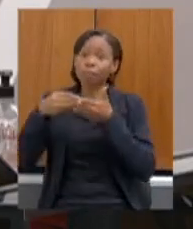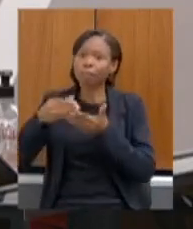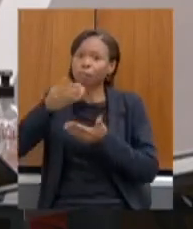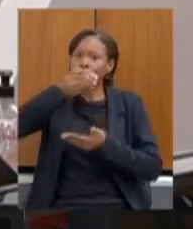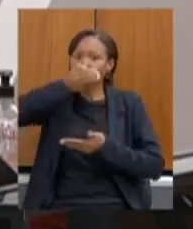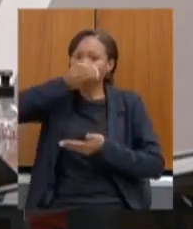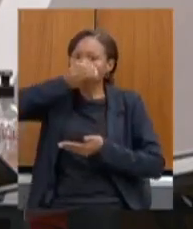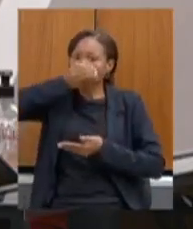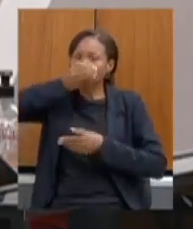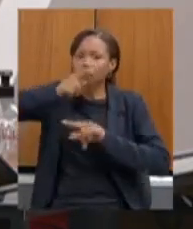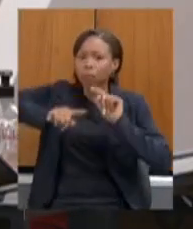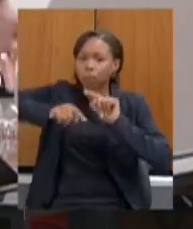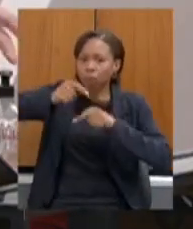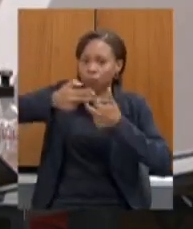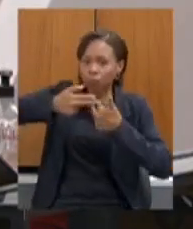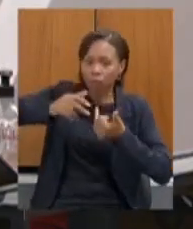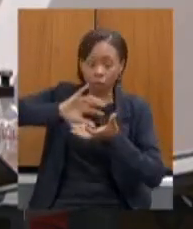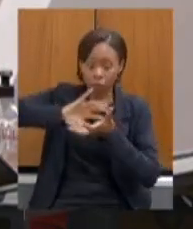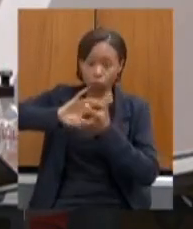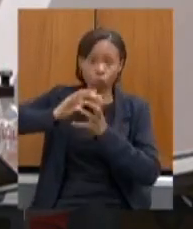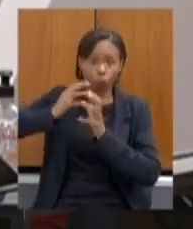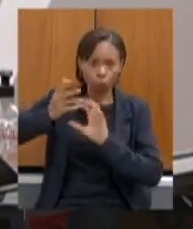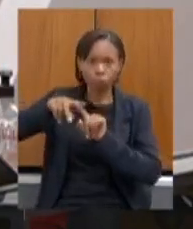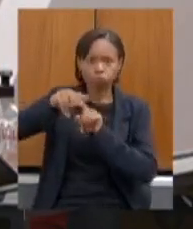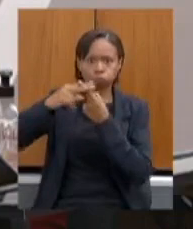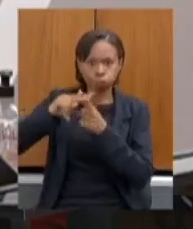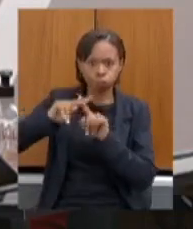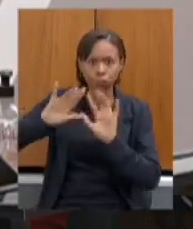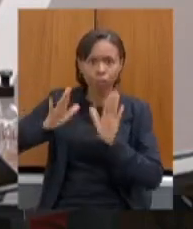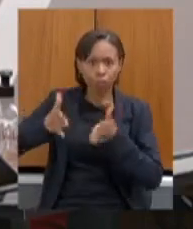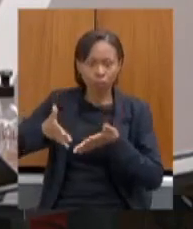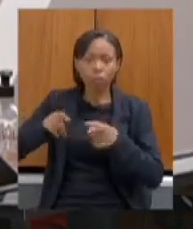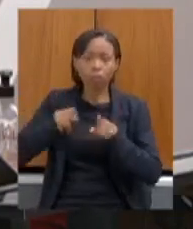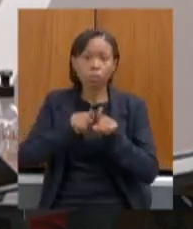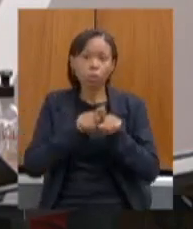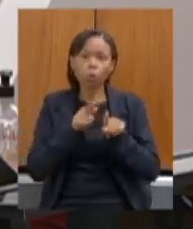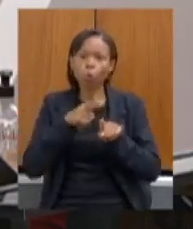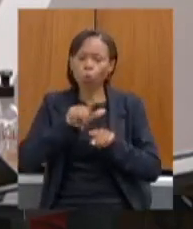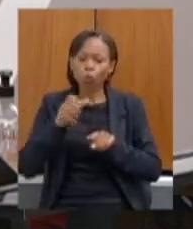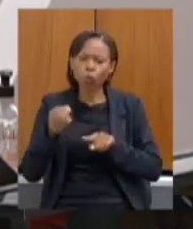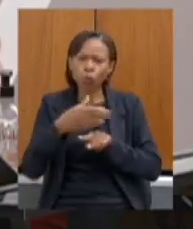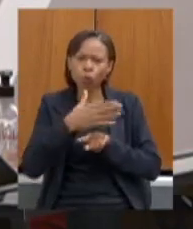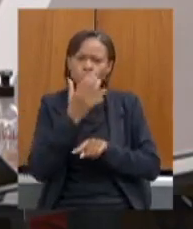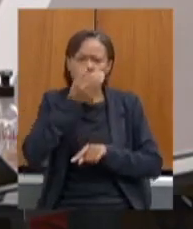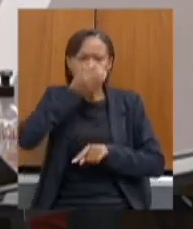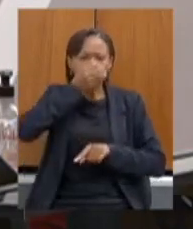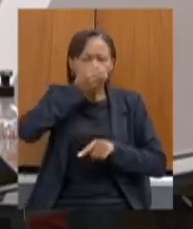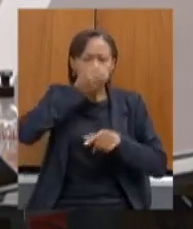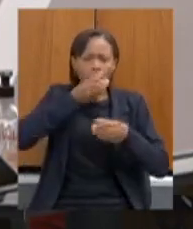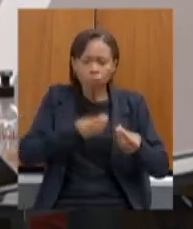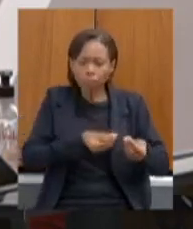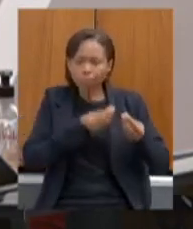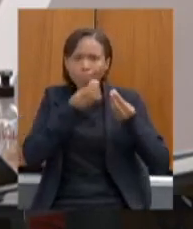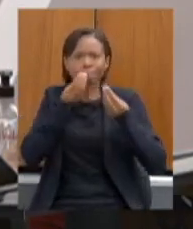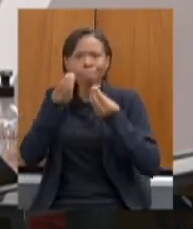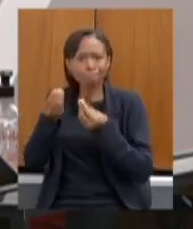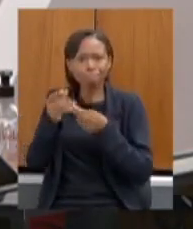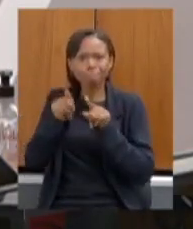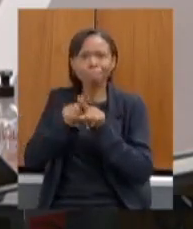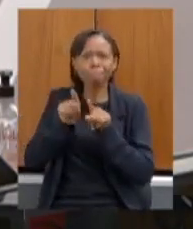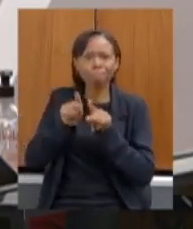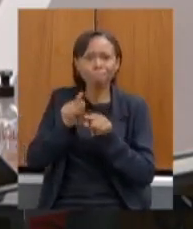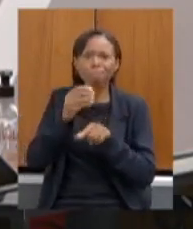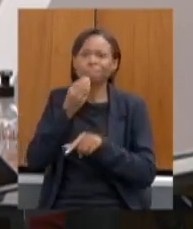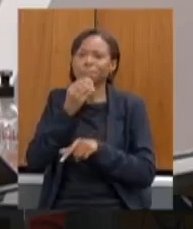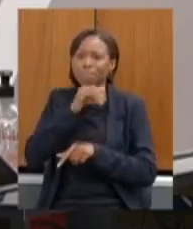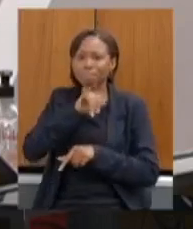reformados, depois os novos respiradores que chegou ainda em tempo, tivemos várias oportunidades de olhar com carinho